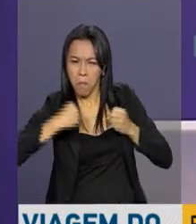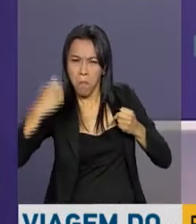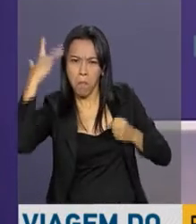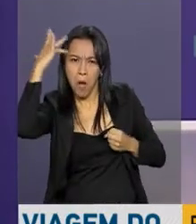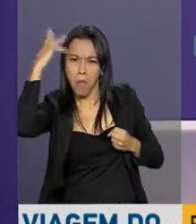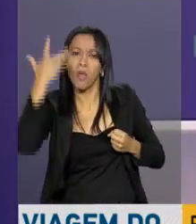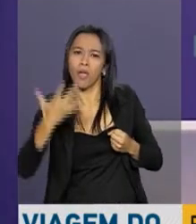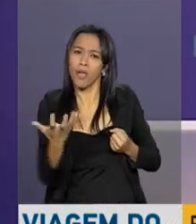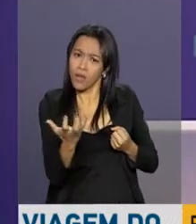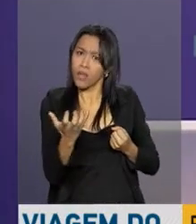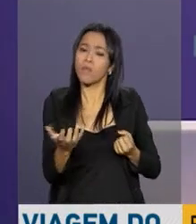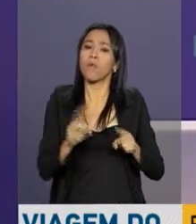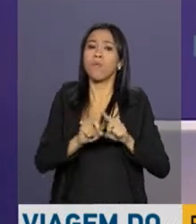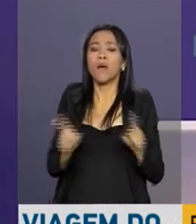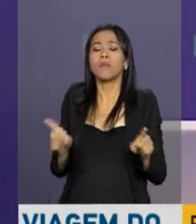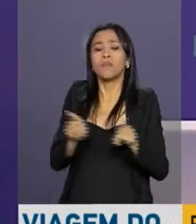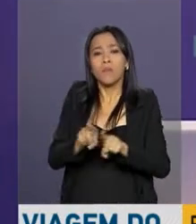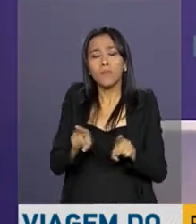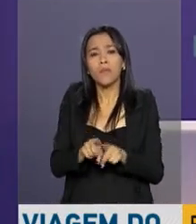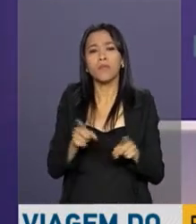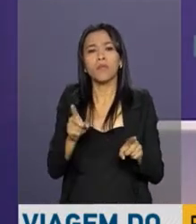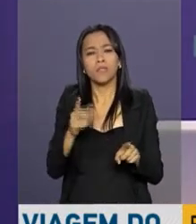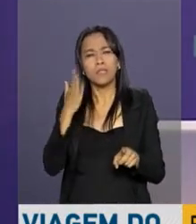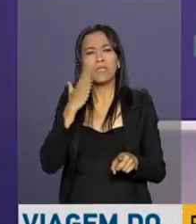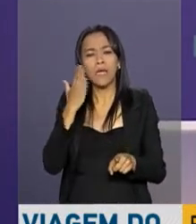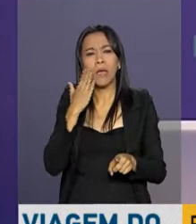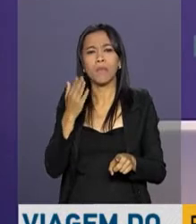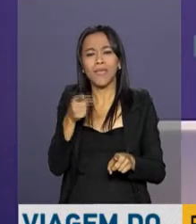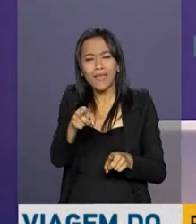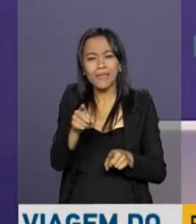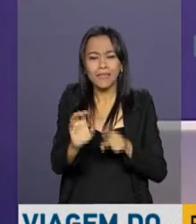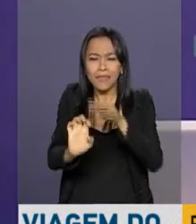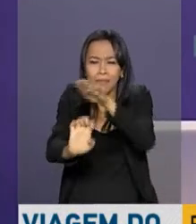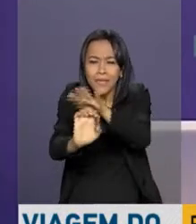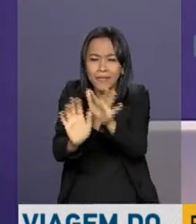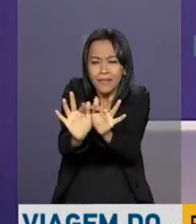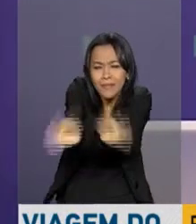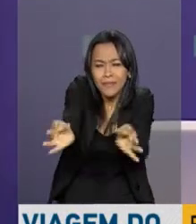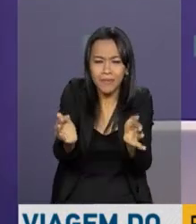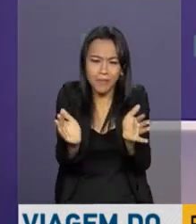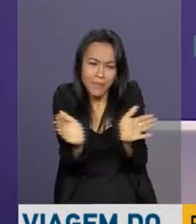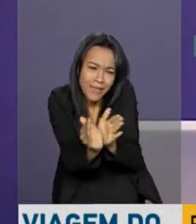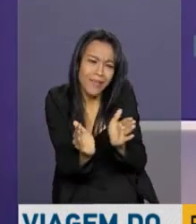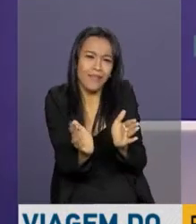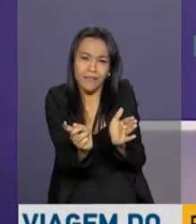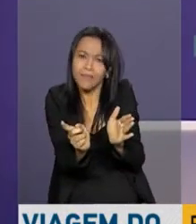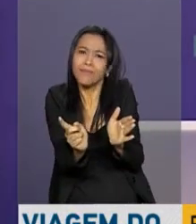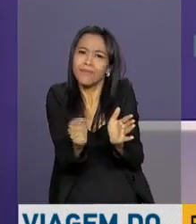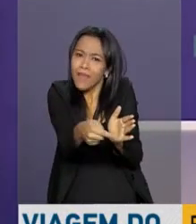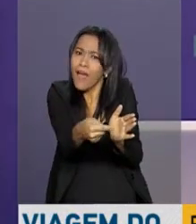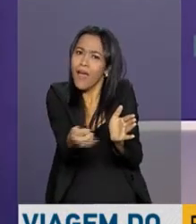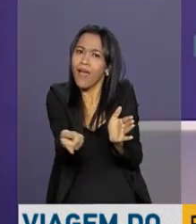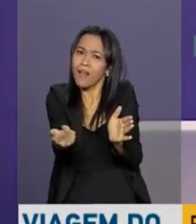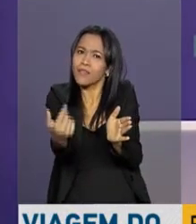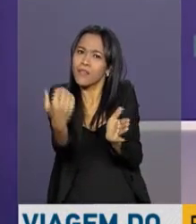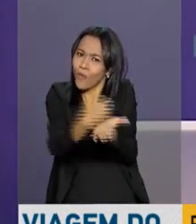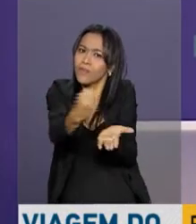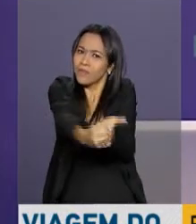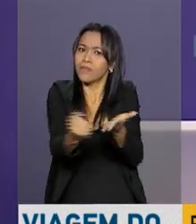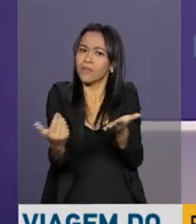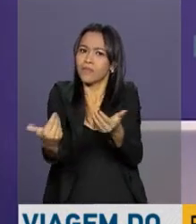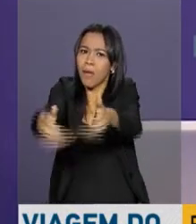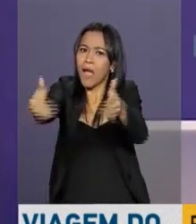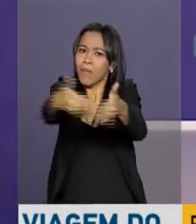significado, do valor, do emprego que as pequenas e médias empresas também